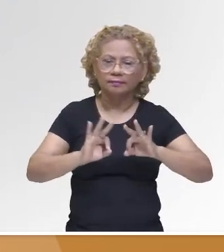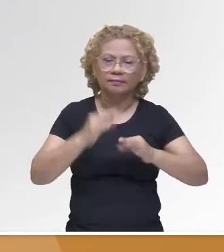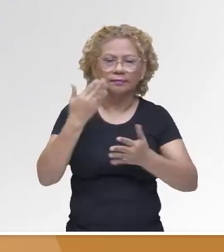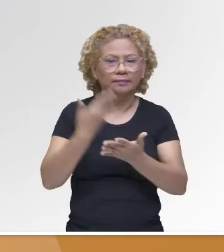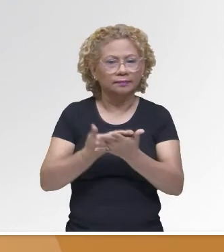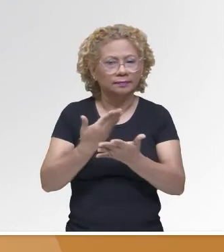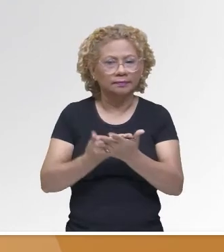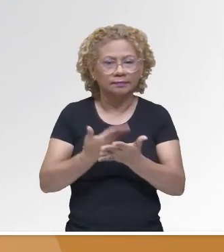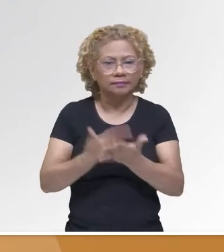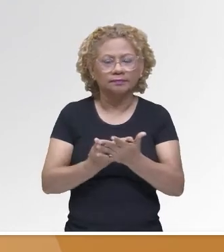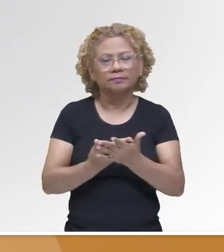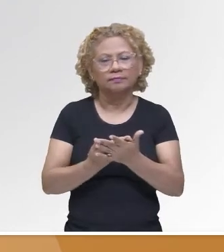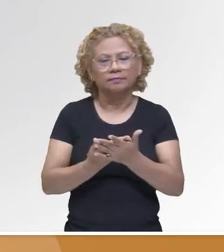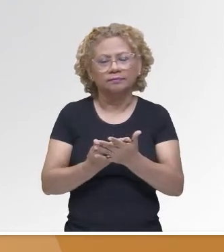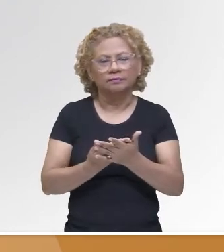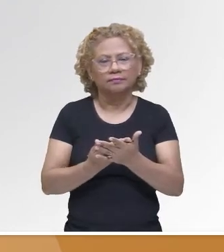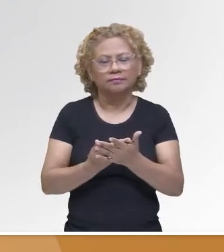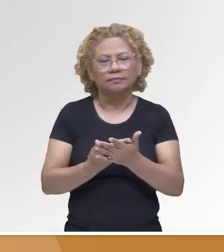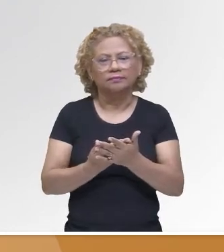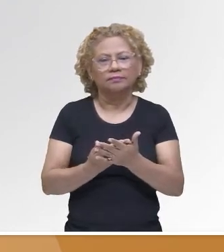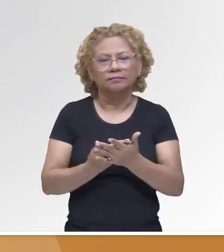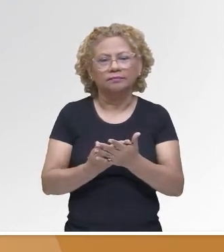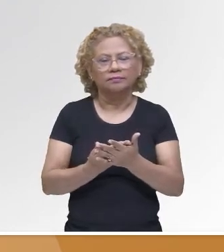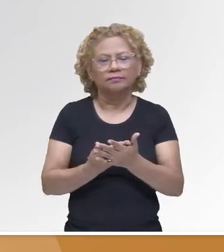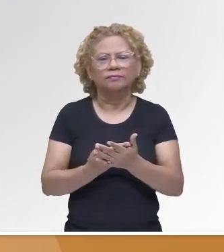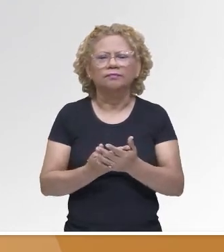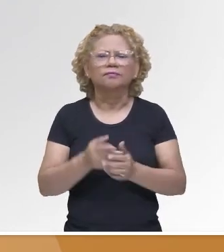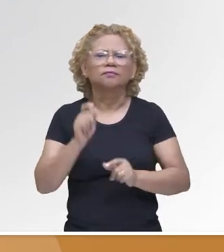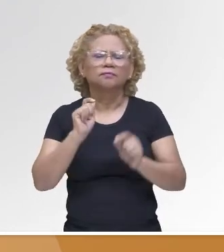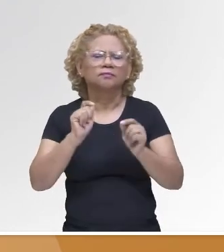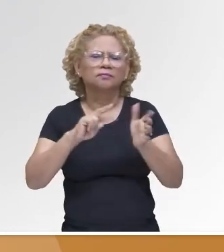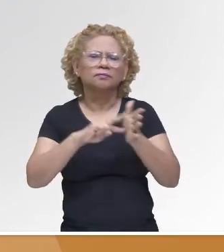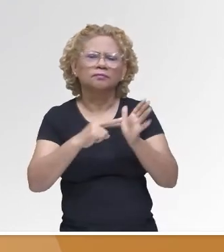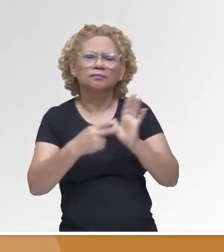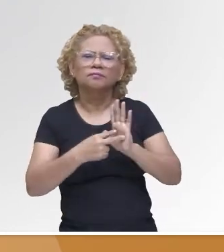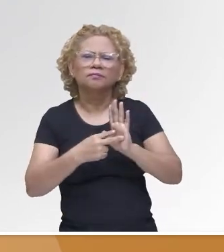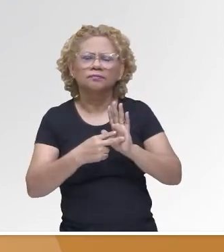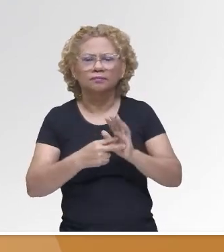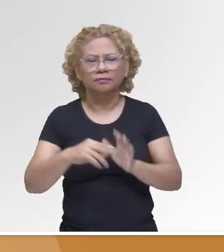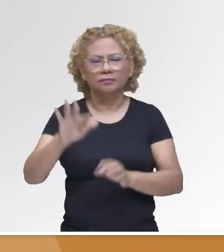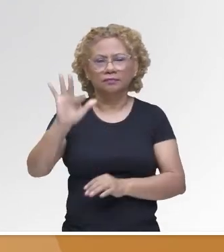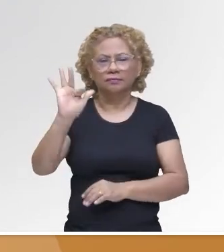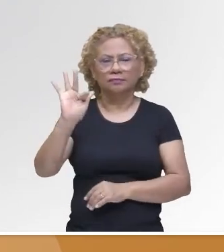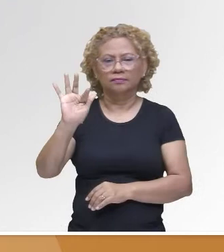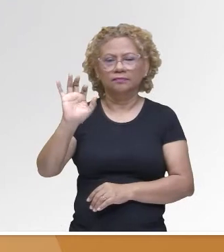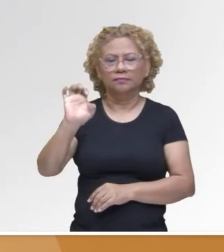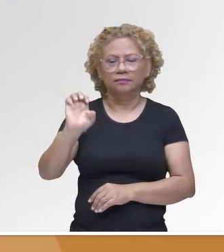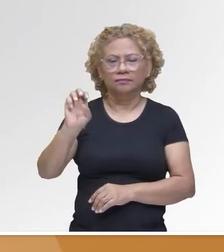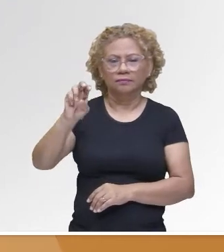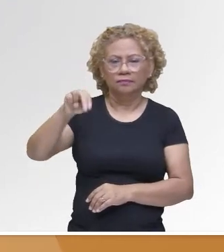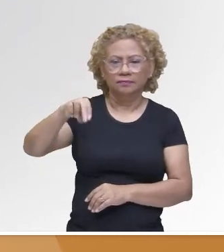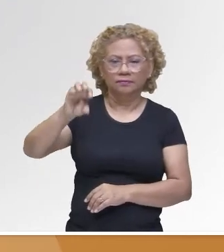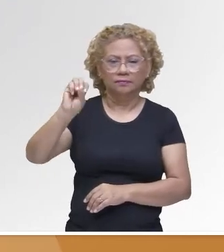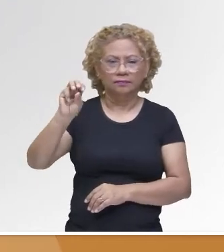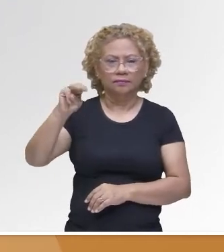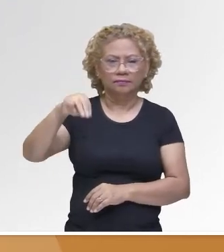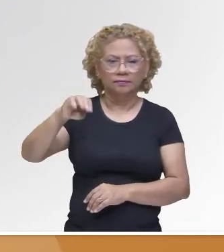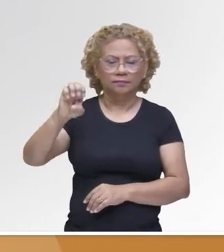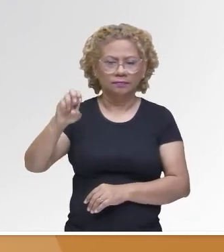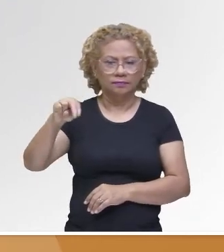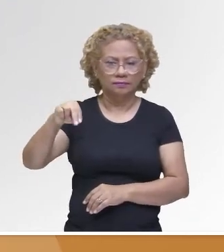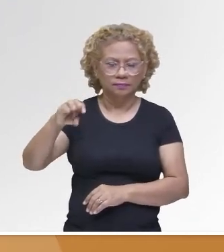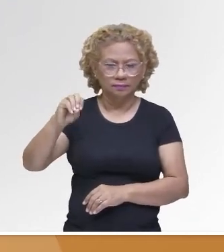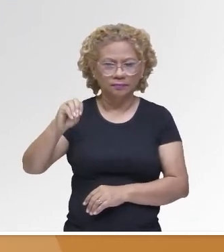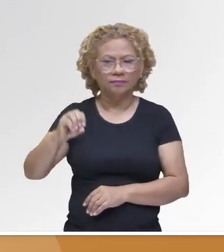estudo de quê? Dos fenômenos. O que são os fenômenos? Tudo que surge na frente do ser